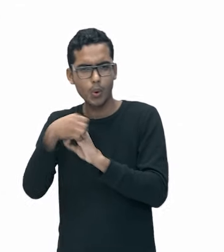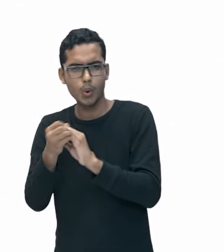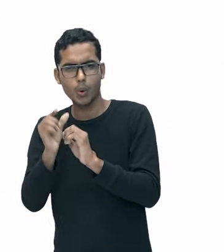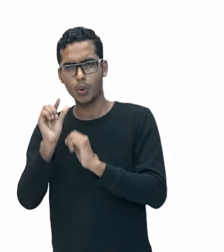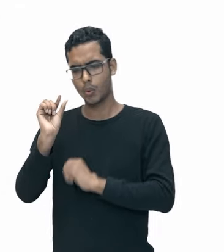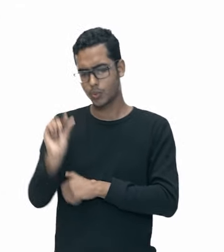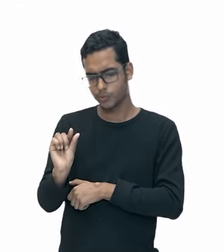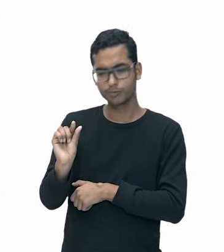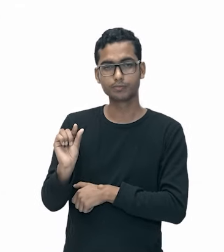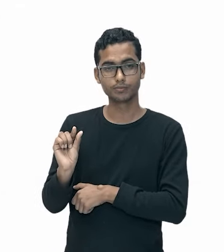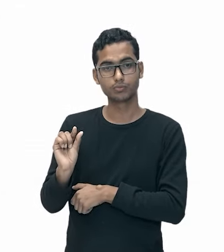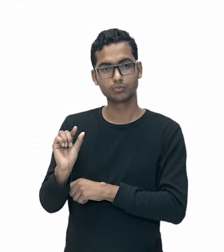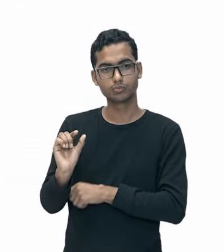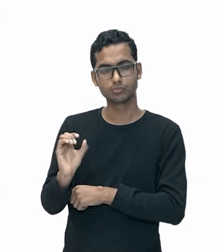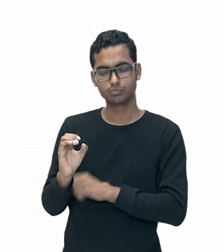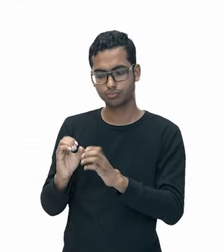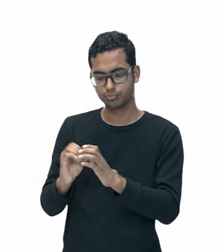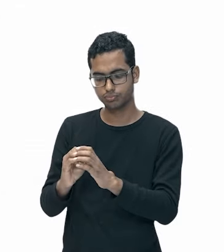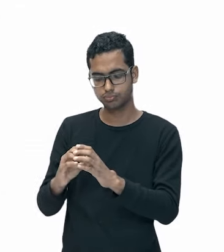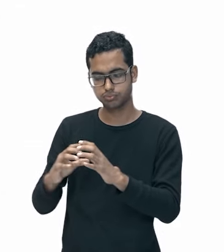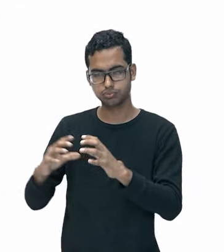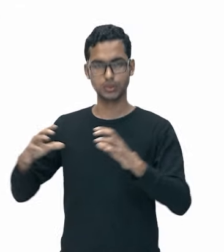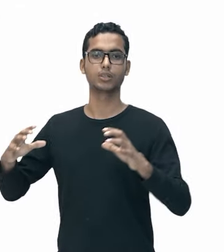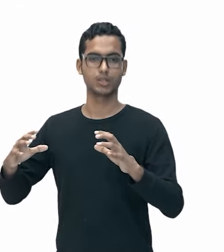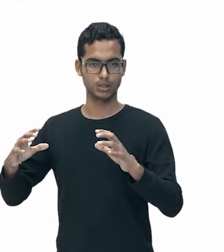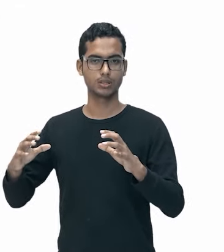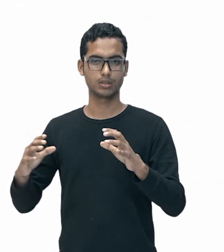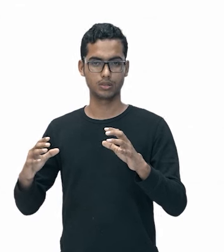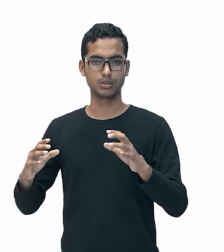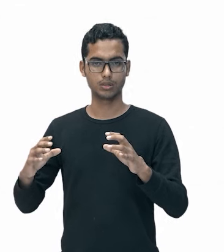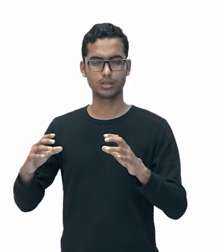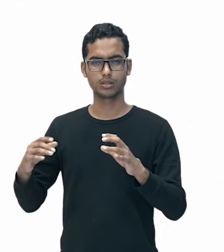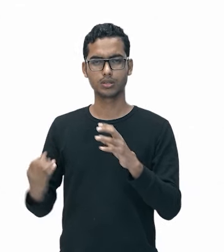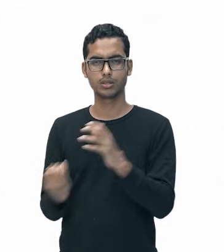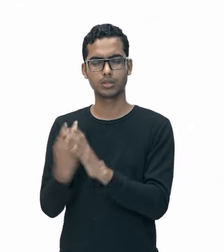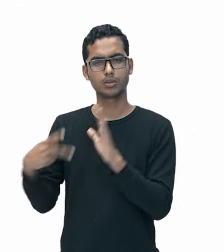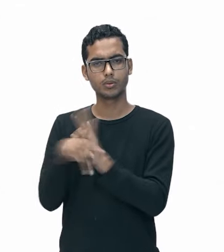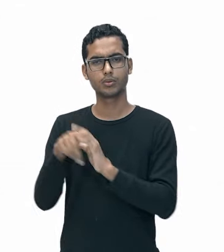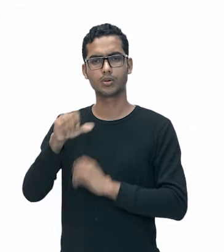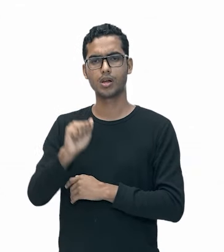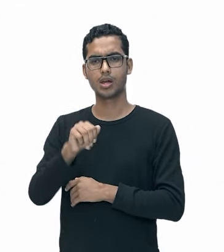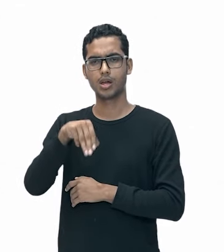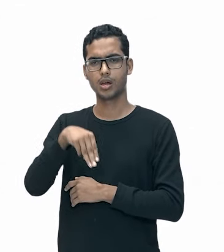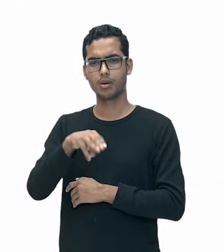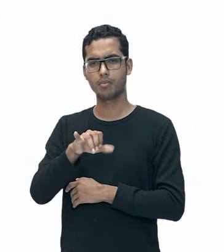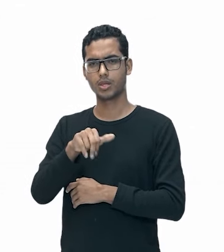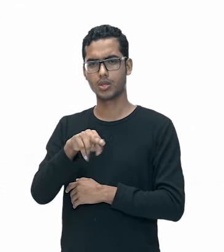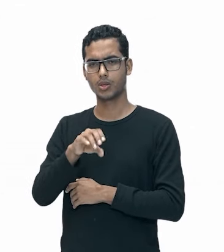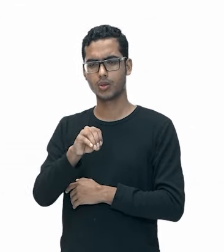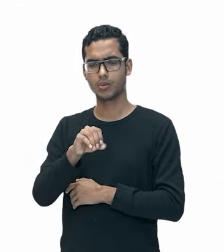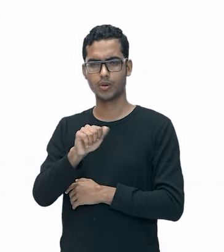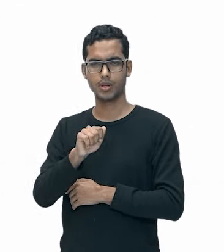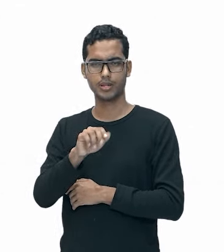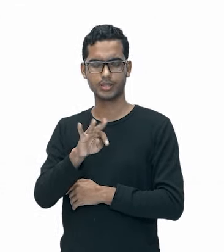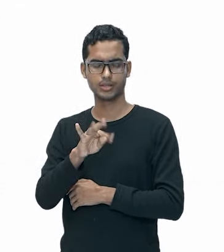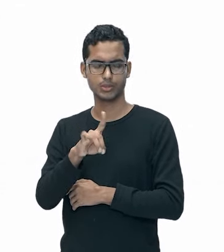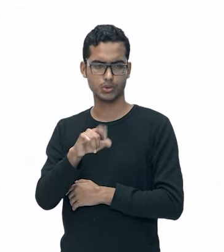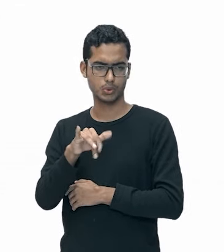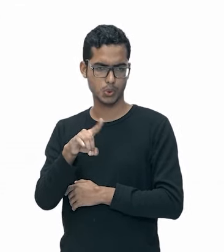molécula Grande Gigante formada por aminoácidos tá então essa combinação dos